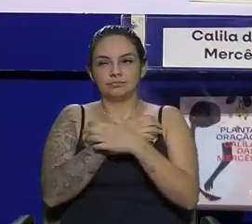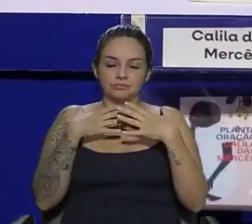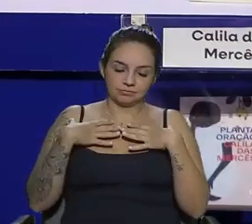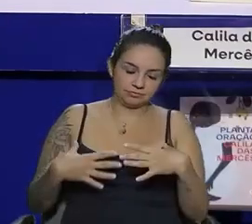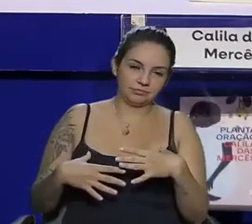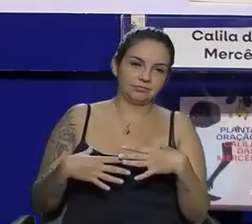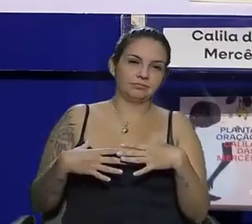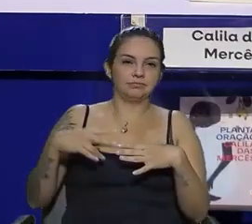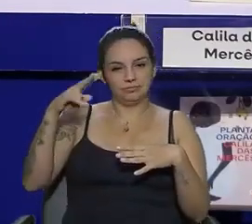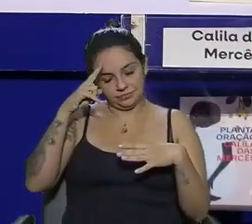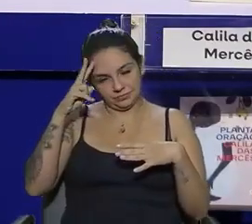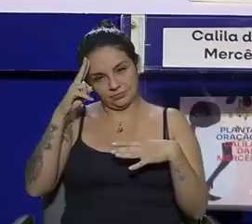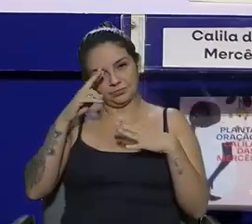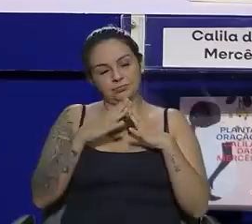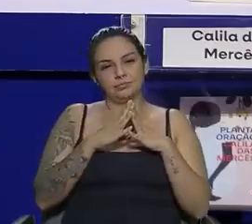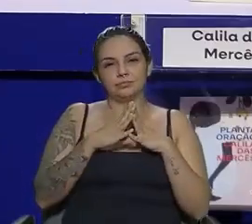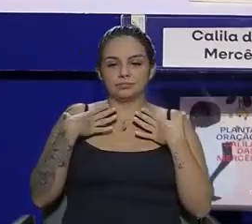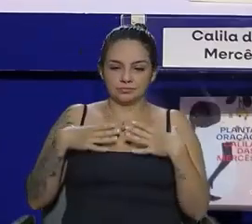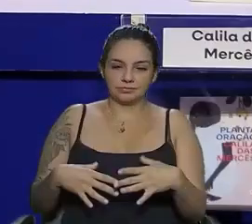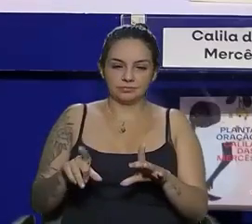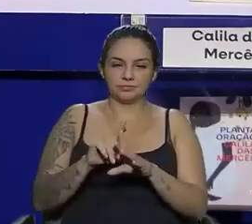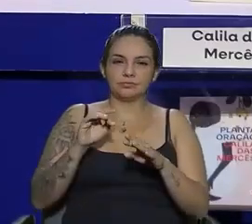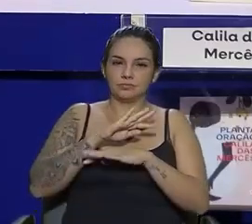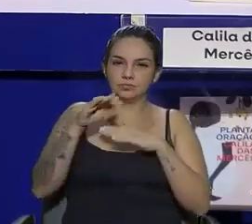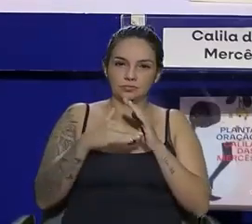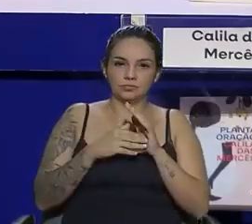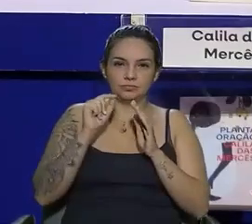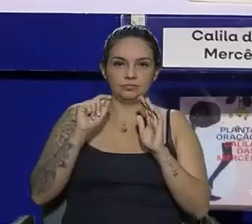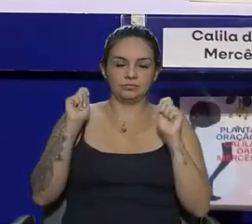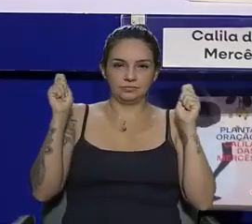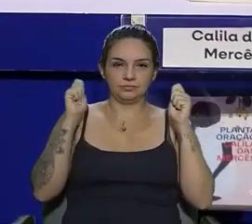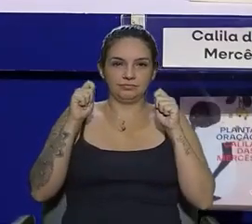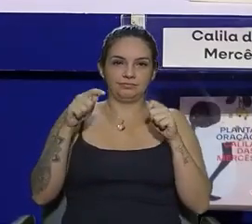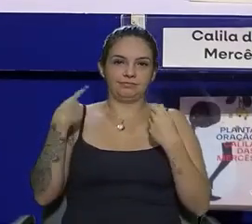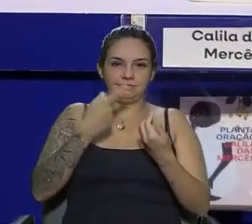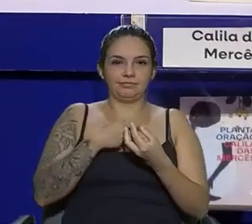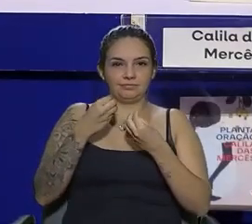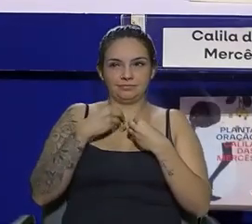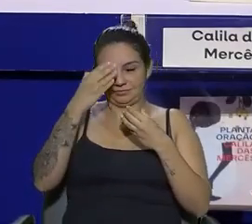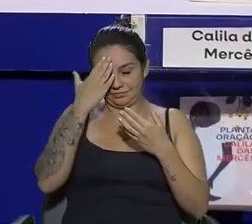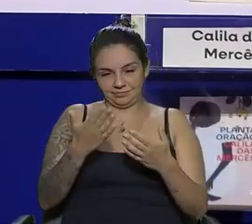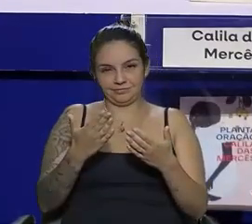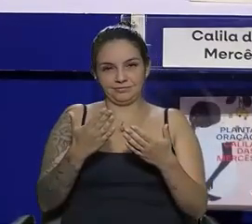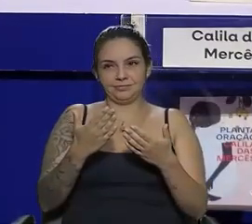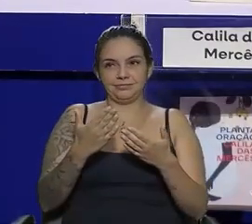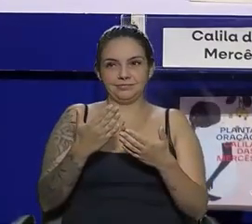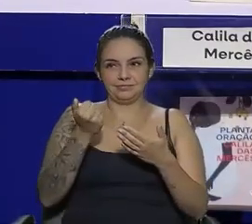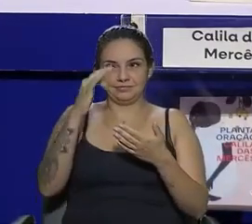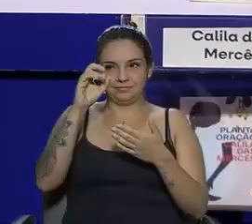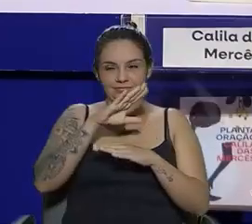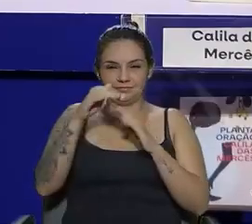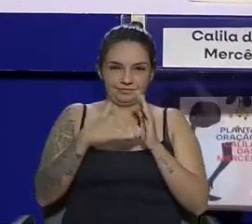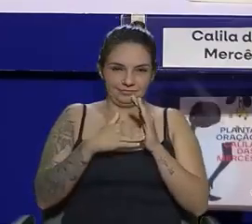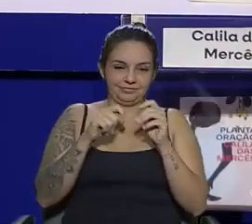estou vestindo histórias, e eu estou vestindo tudo o que um festival como esse nos oferece. Muito obrigado, Afonso Bose, e